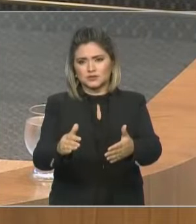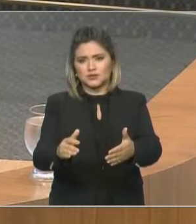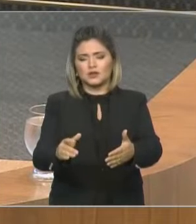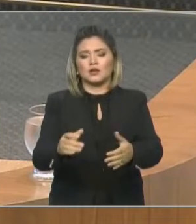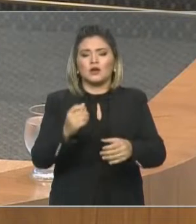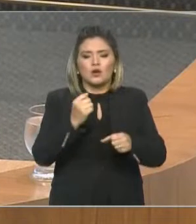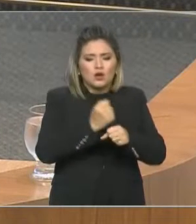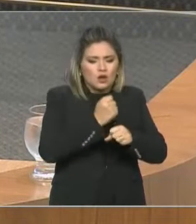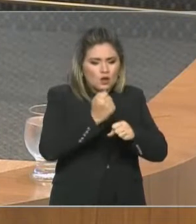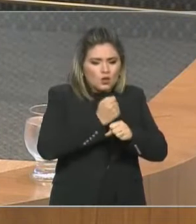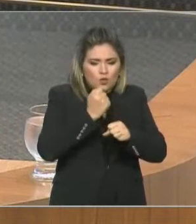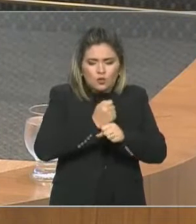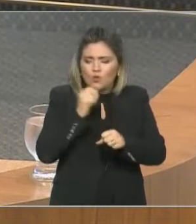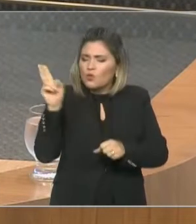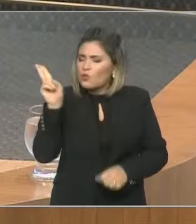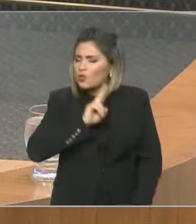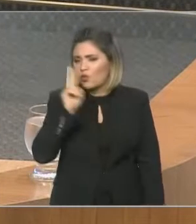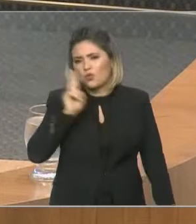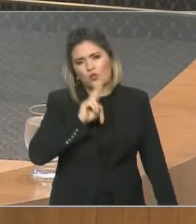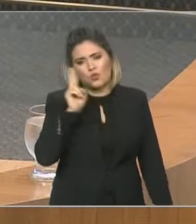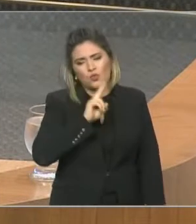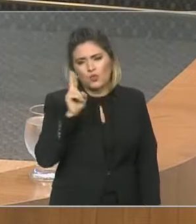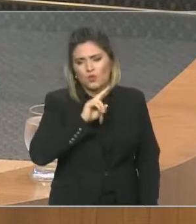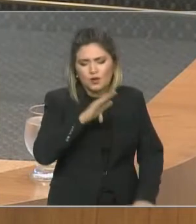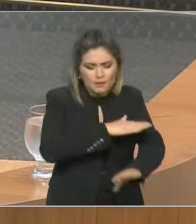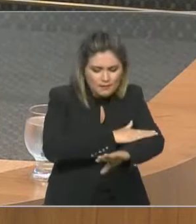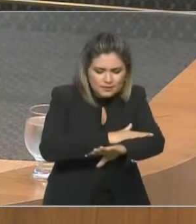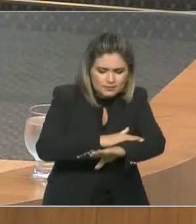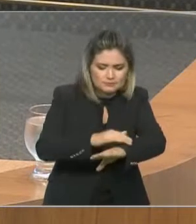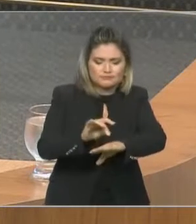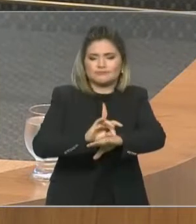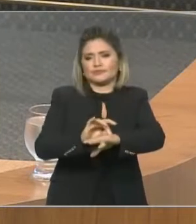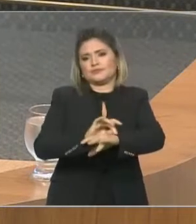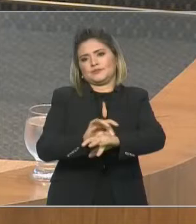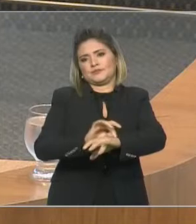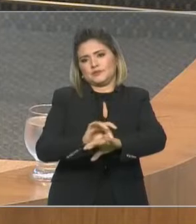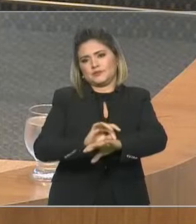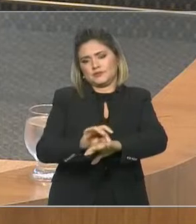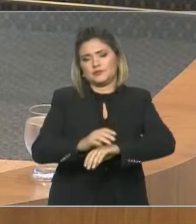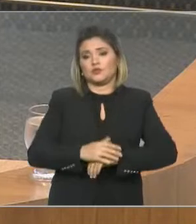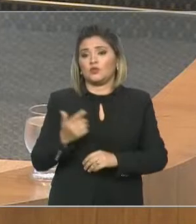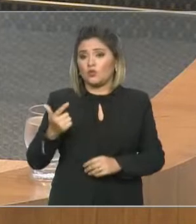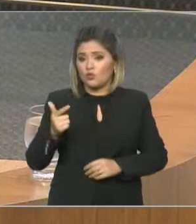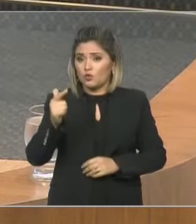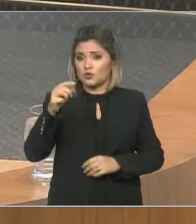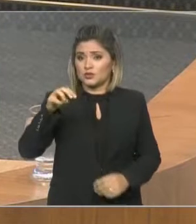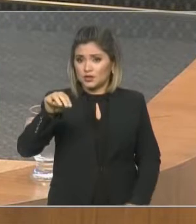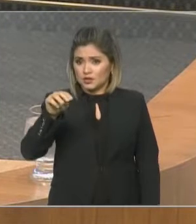seja recuperada o mais rápido possível, que é a MA-119. Outra MA também